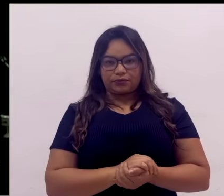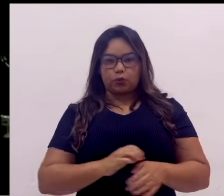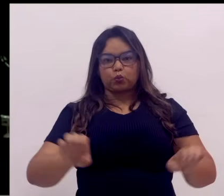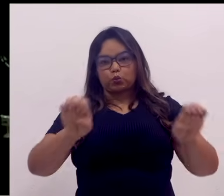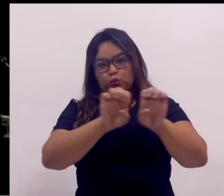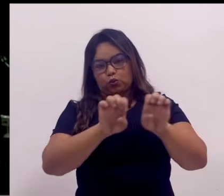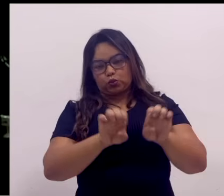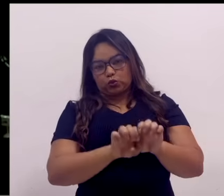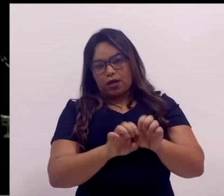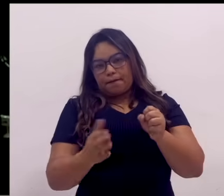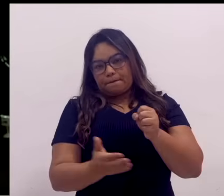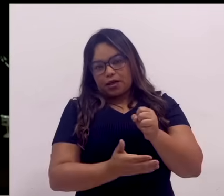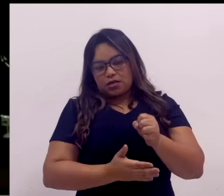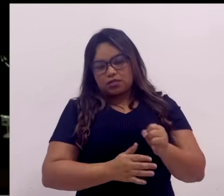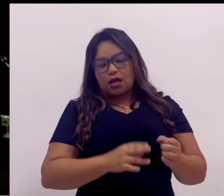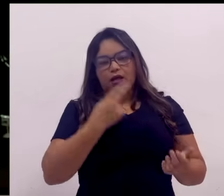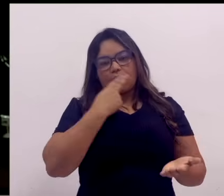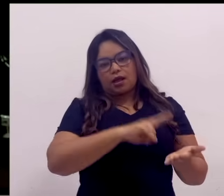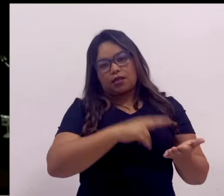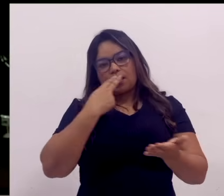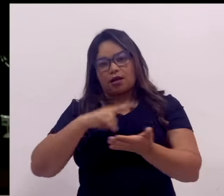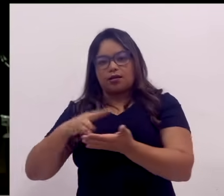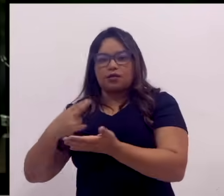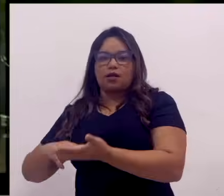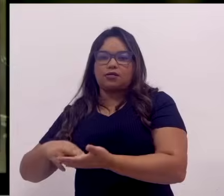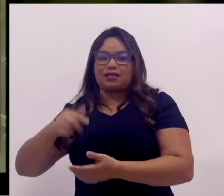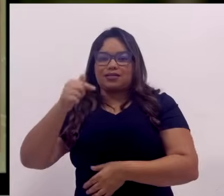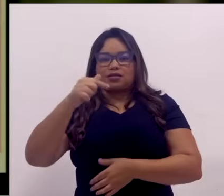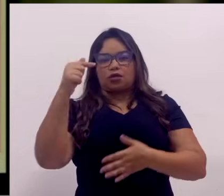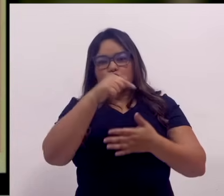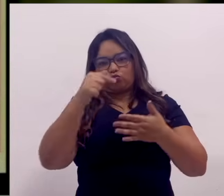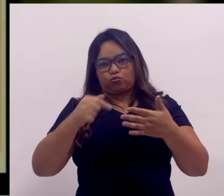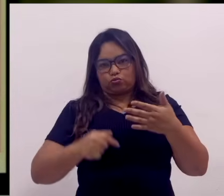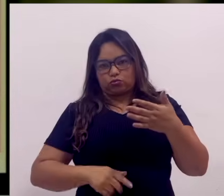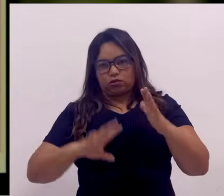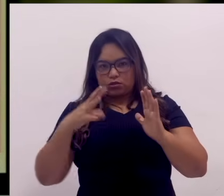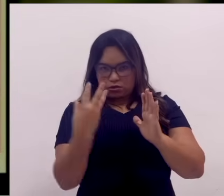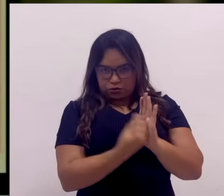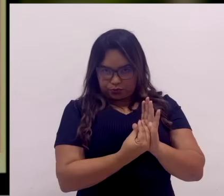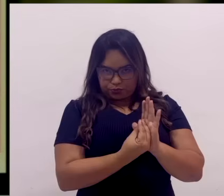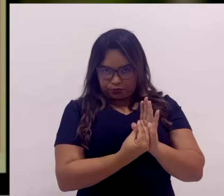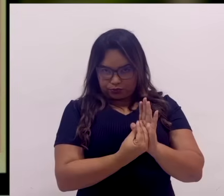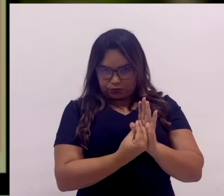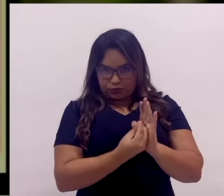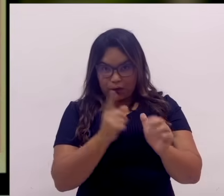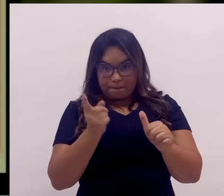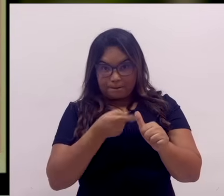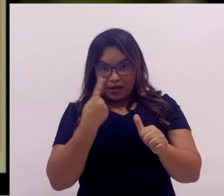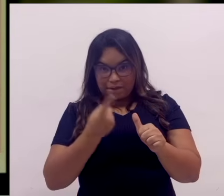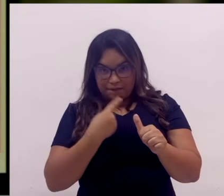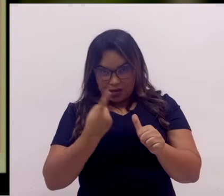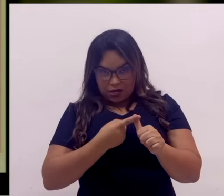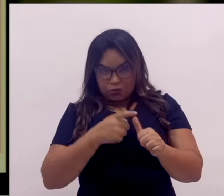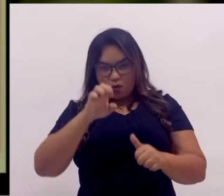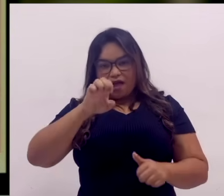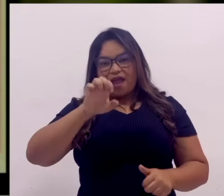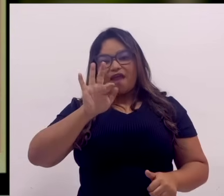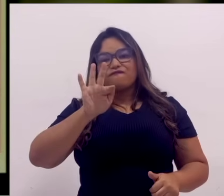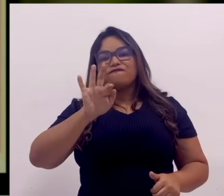Esta é a estrutura básica de cada uma das cartas às 7 igrejas. Agora, o primeiro é o povo de